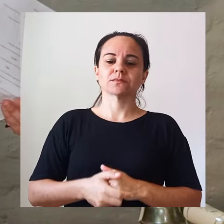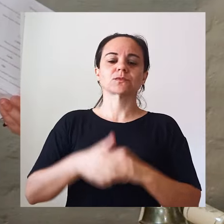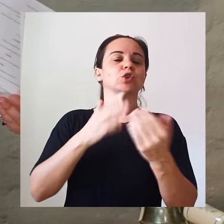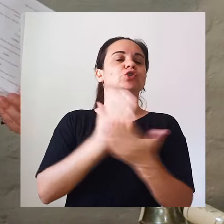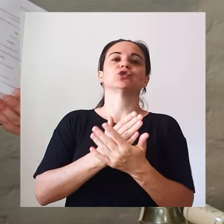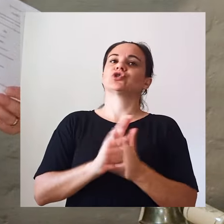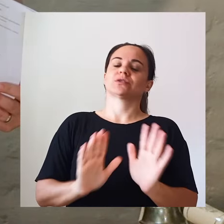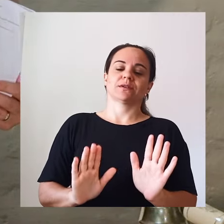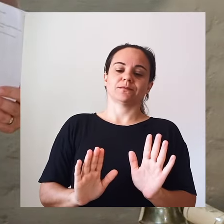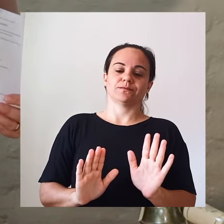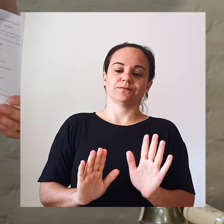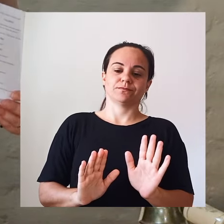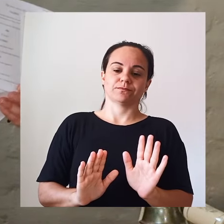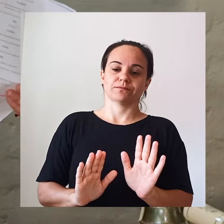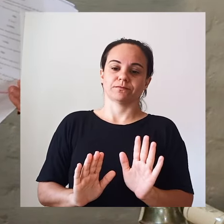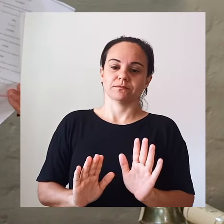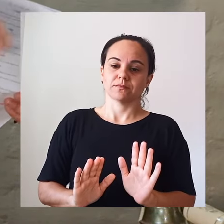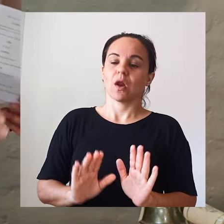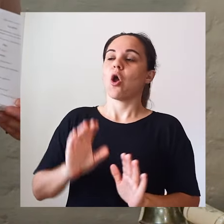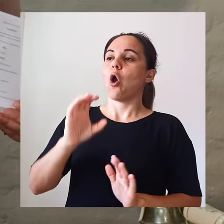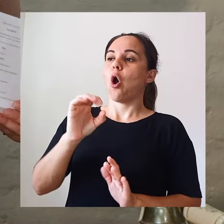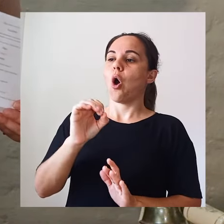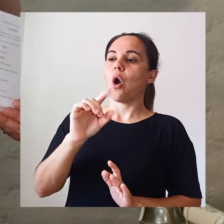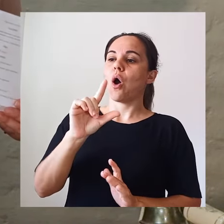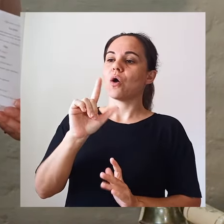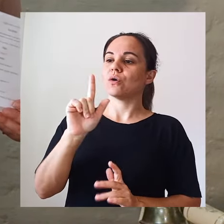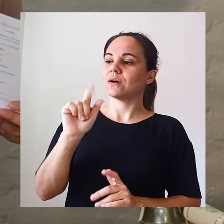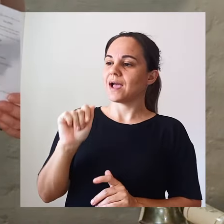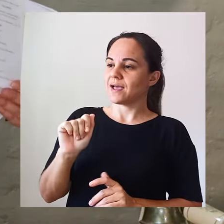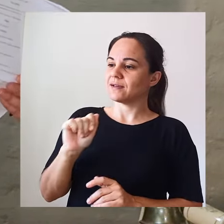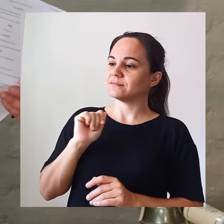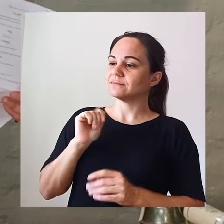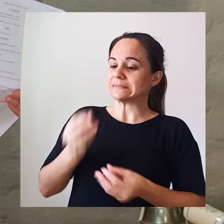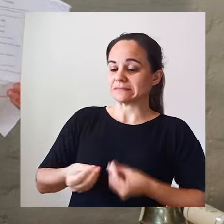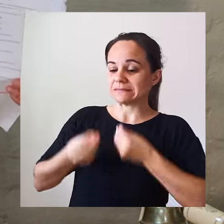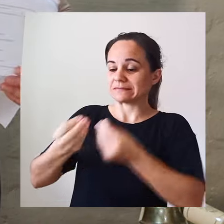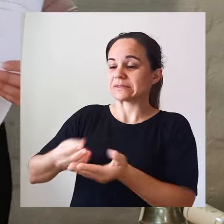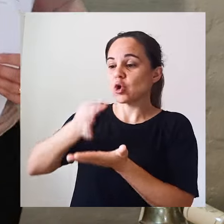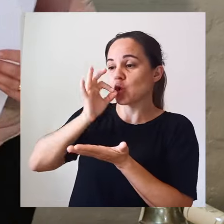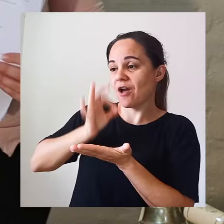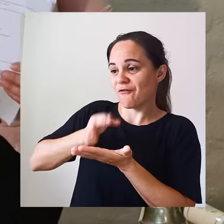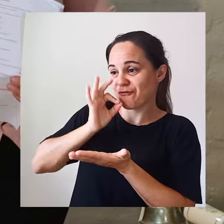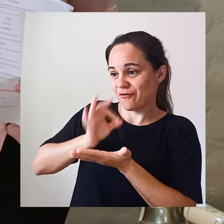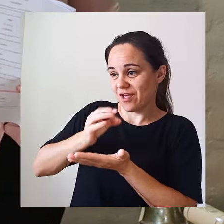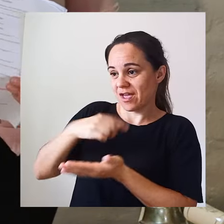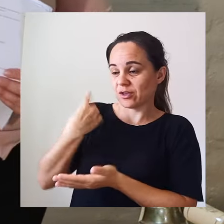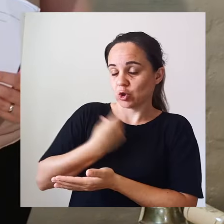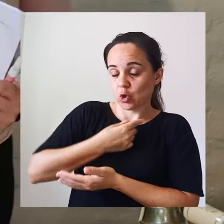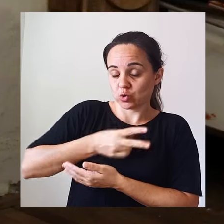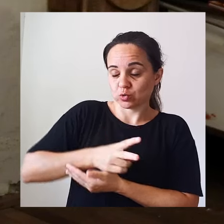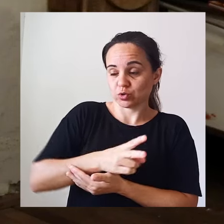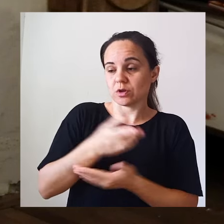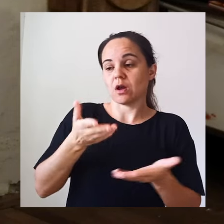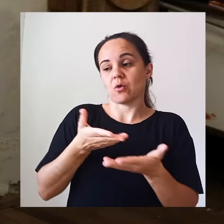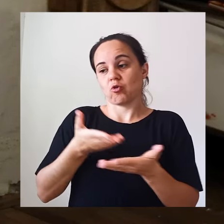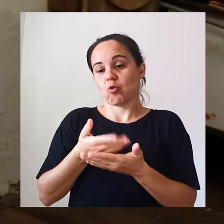Chega. Olga, serve o café. Que continuemos da fala do Valdir.